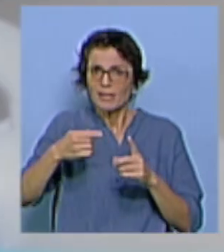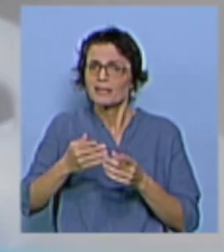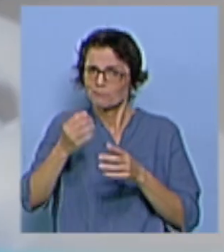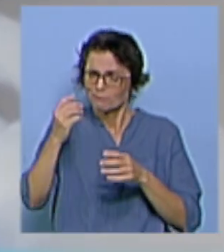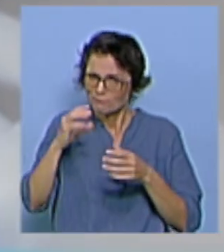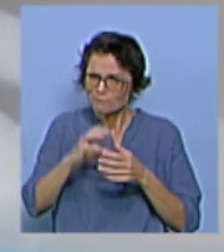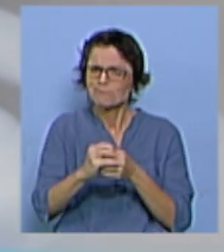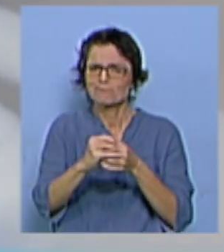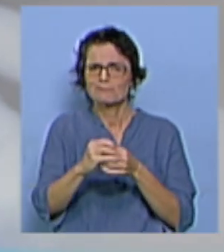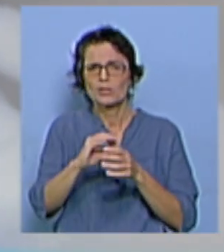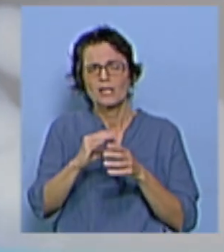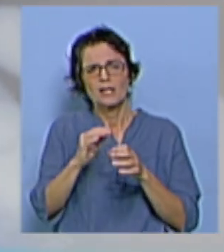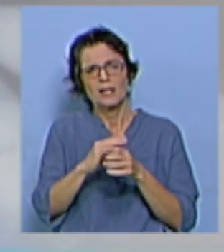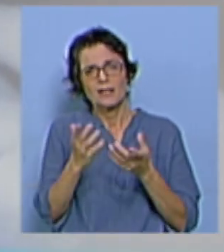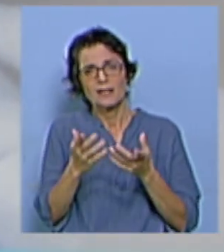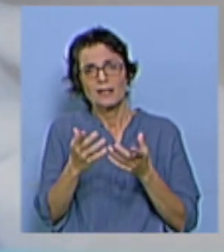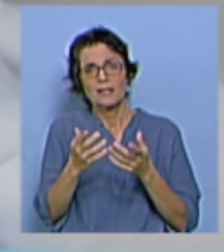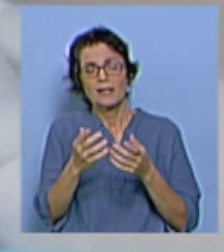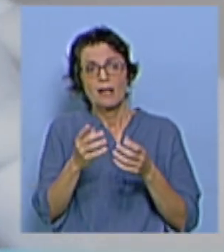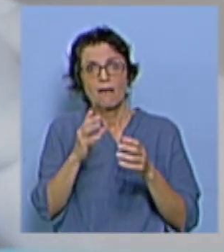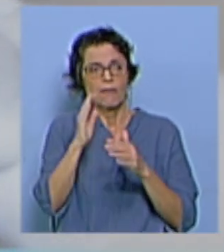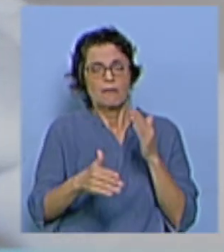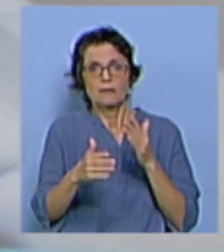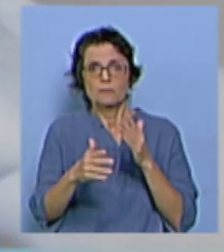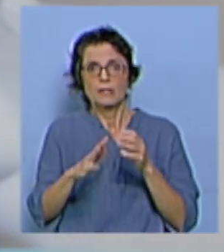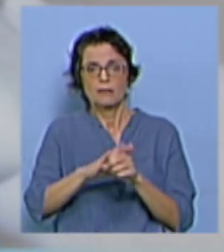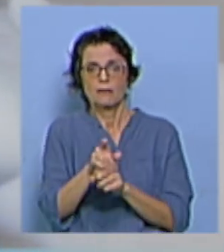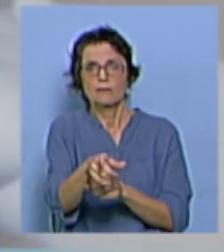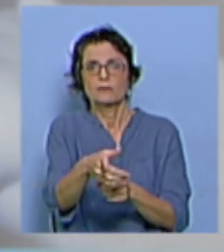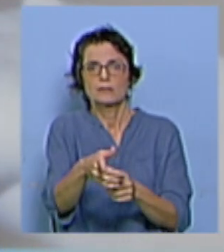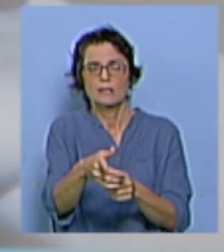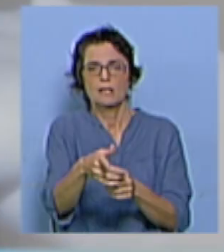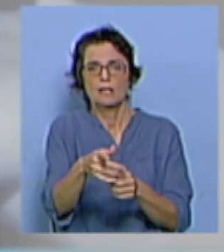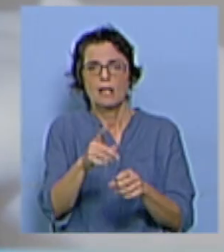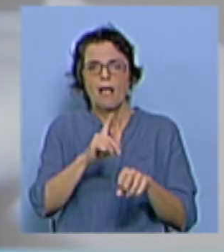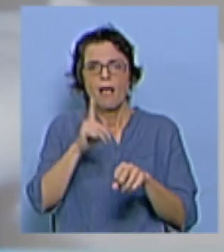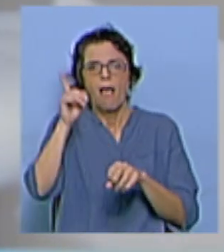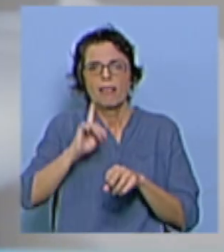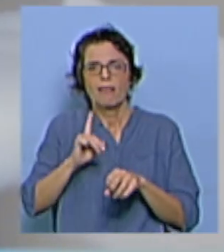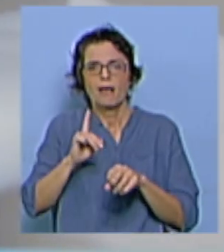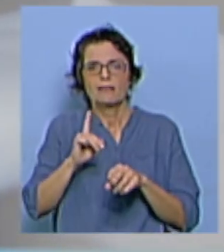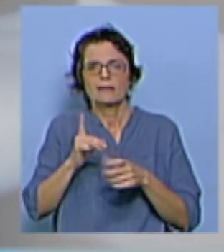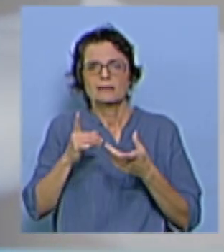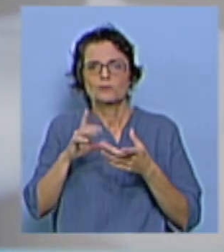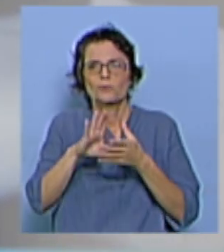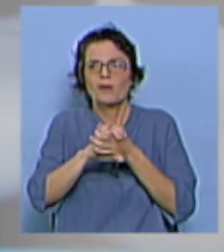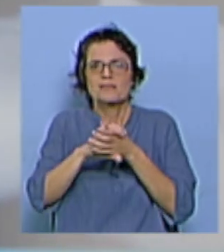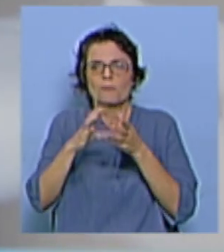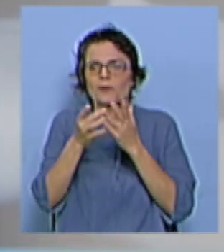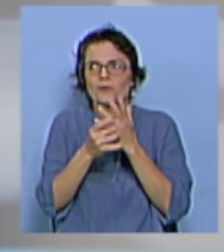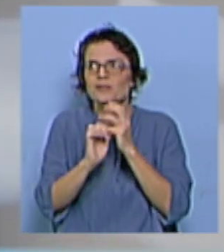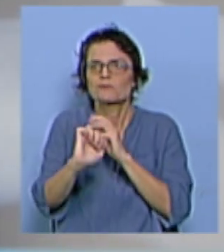muito adiantadas em termos de preparativos e depois, de repente, tiveram que adiar esse sonho por um ano, ou